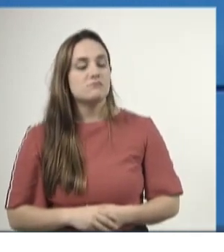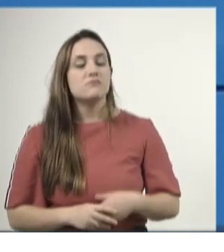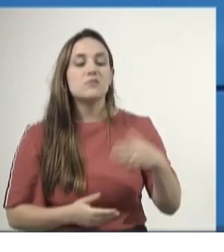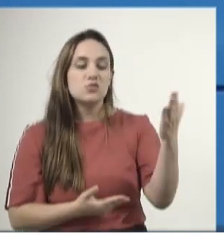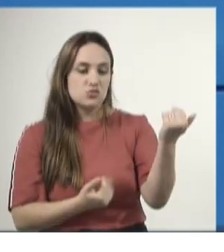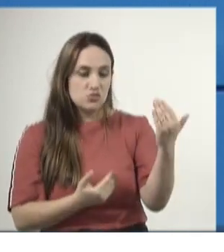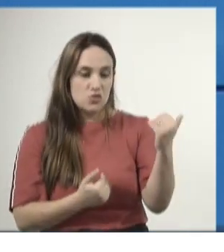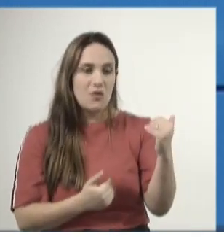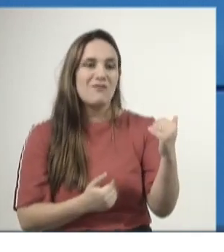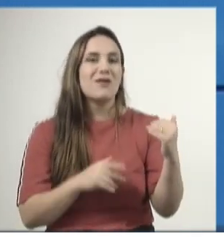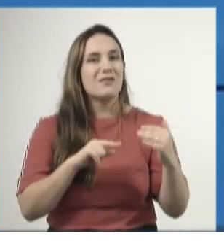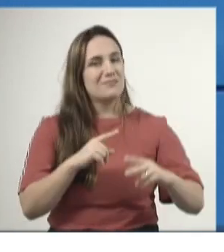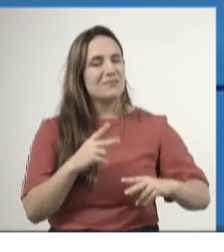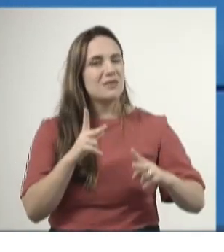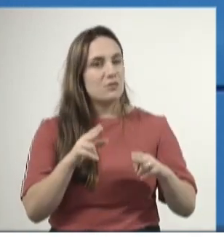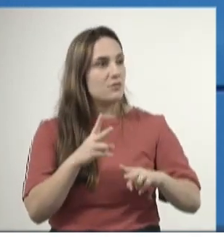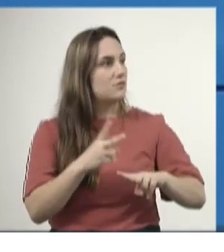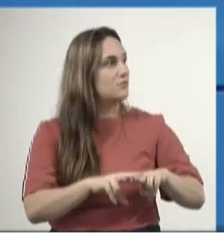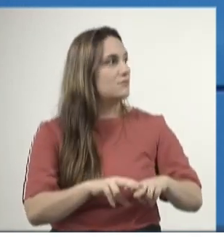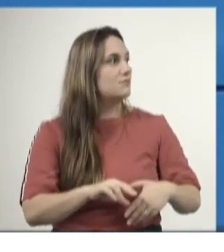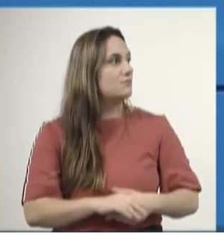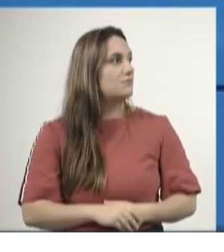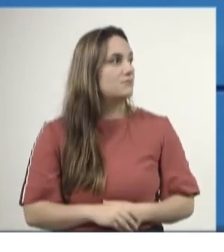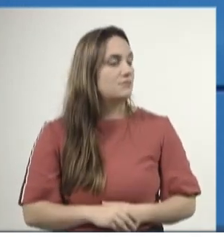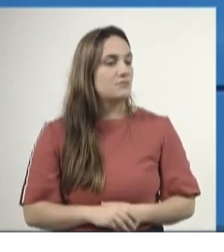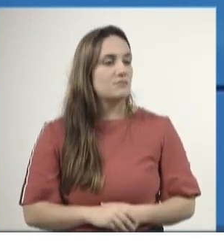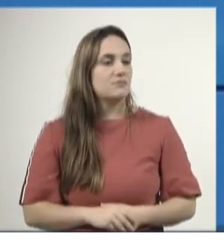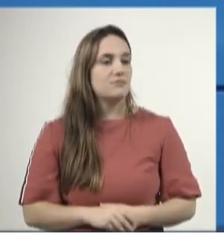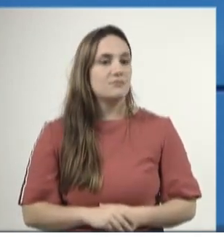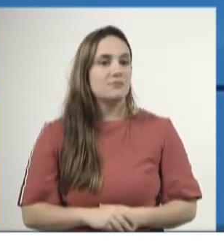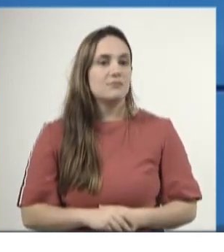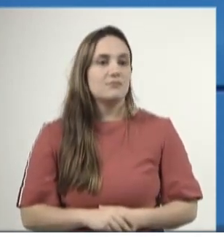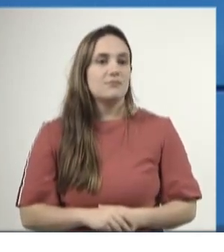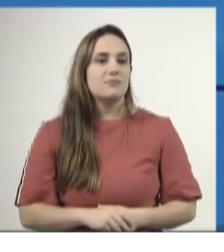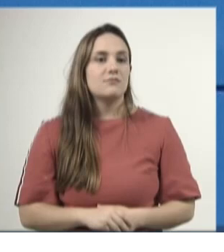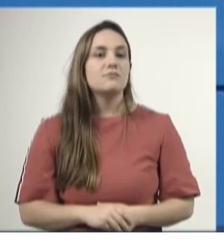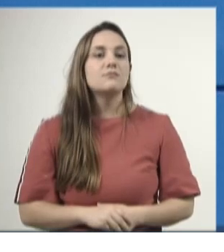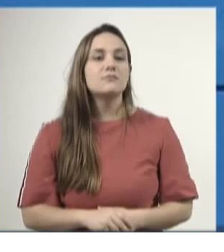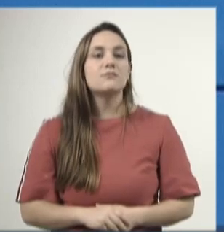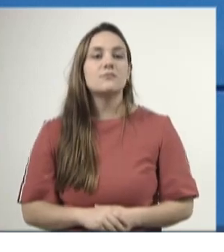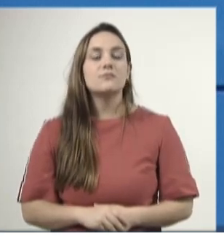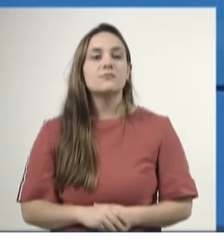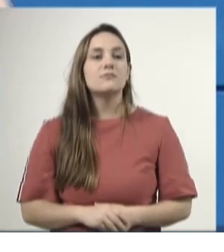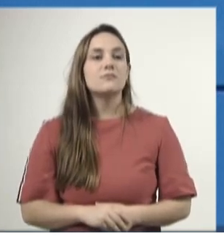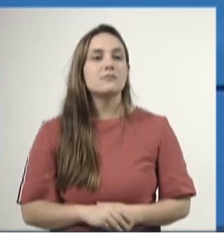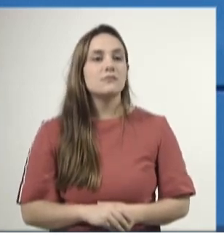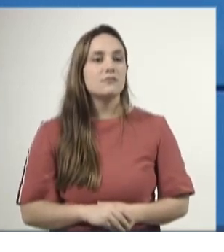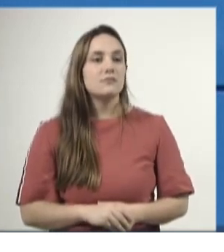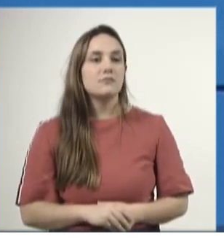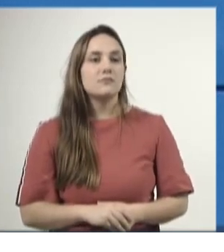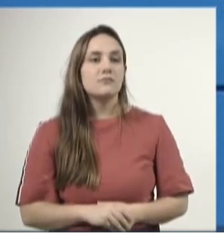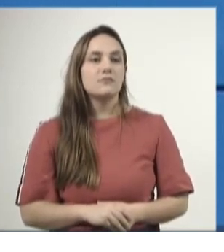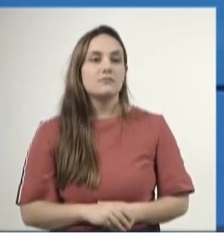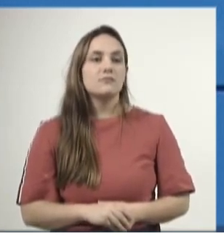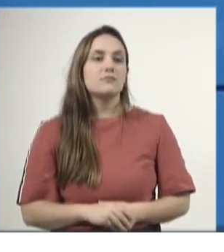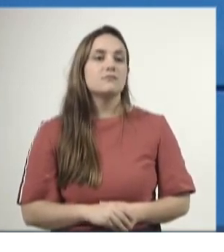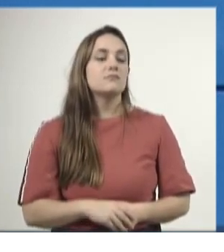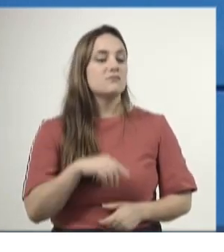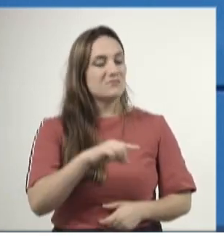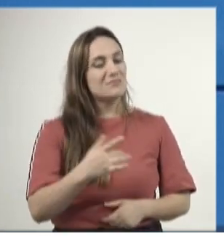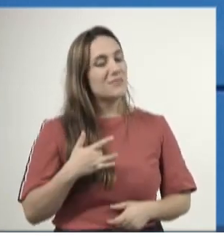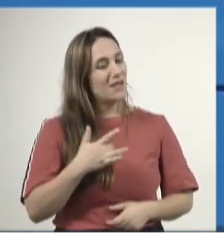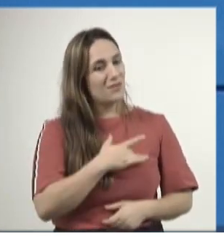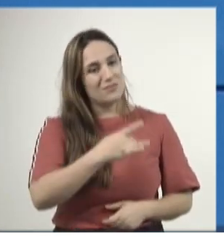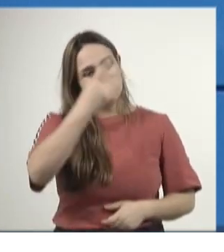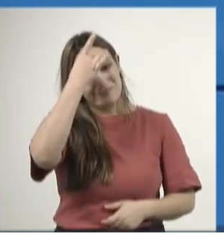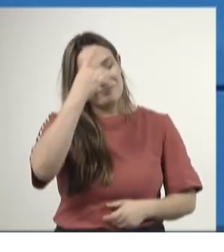cumprindo medida socioeducativa. E estão ali, elas têm a sua saúde